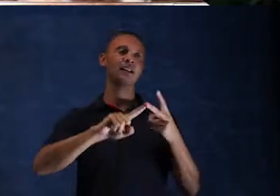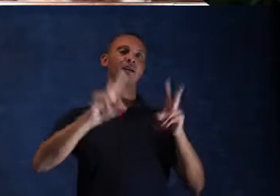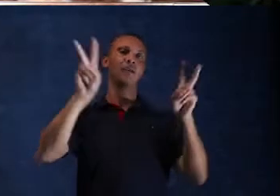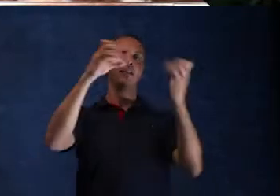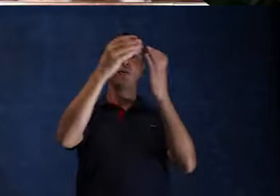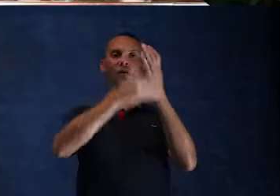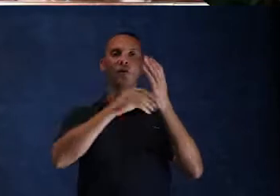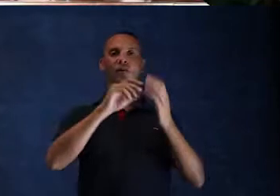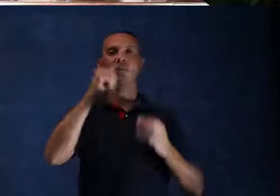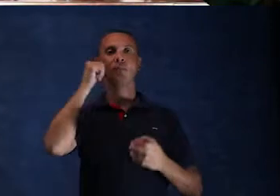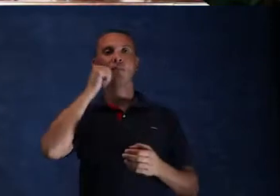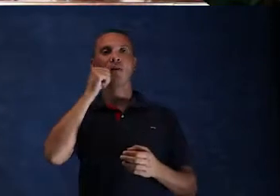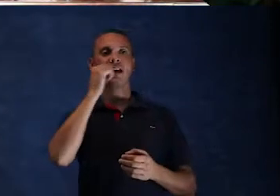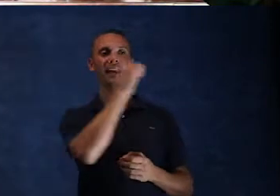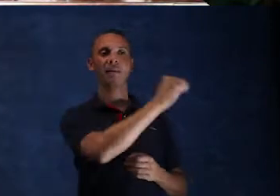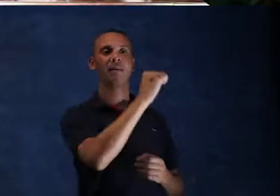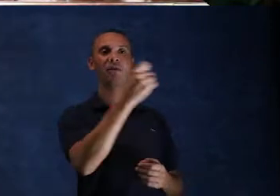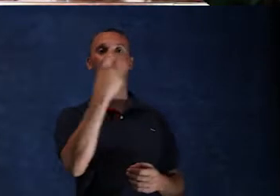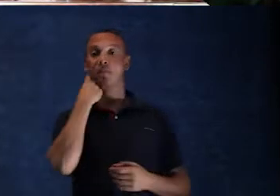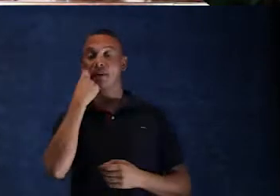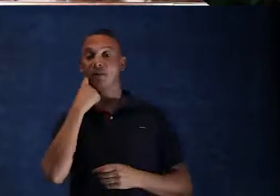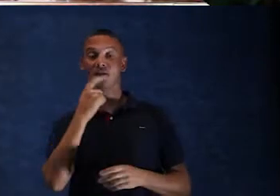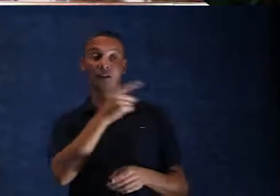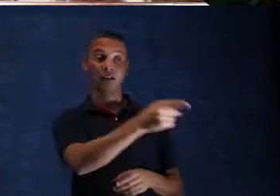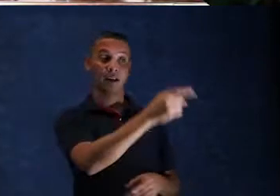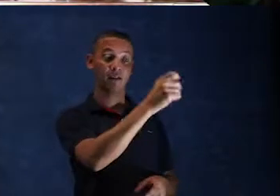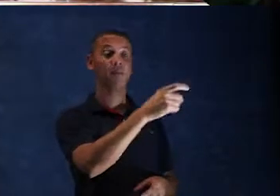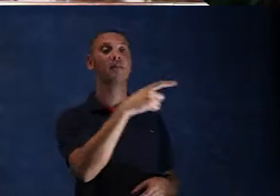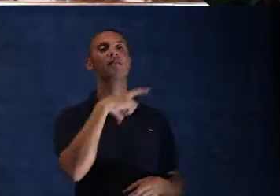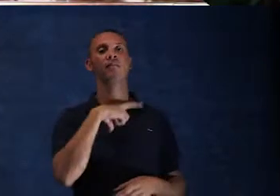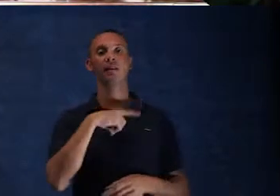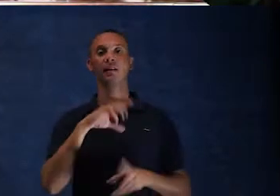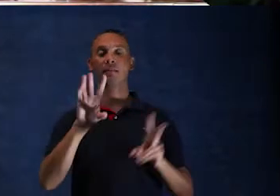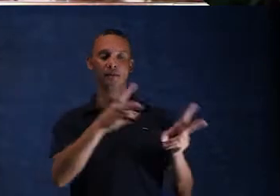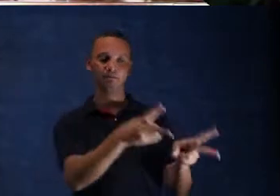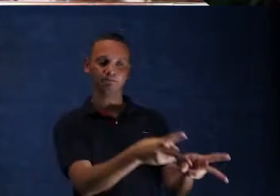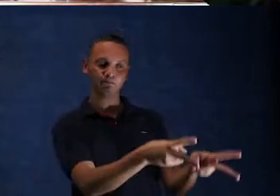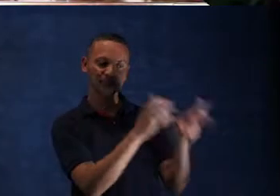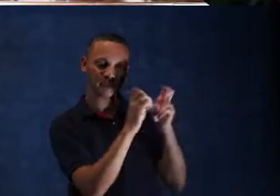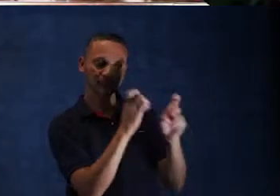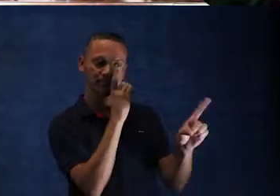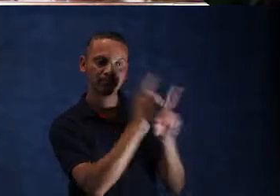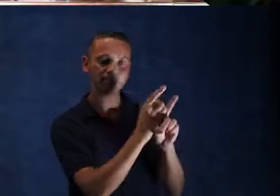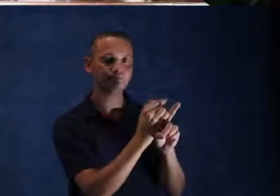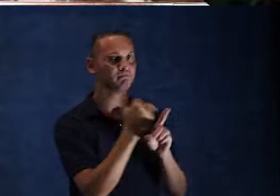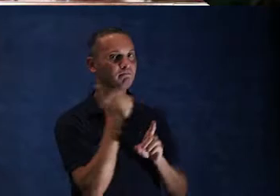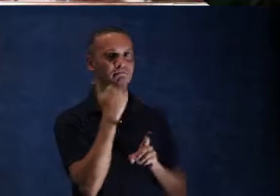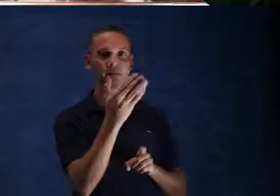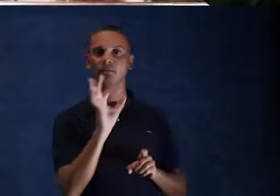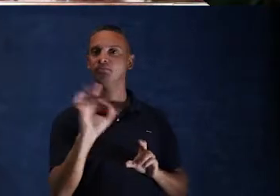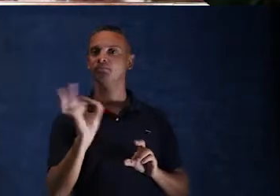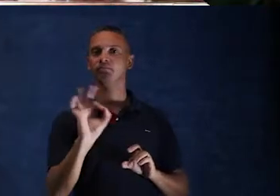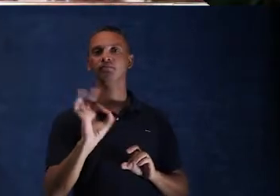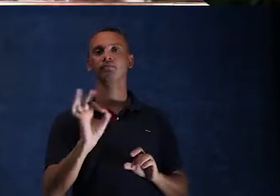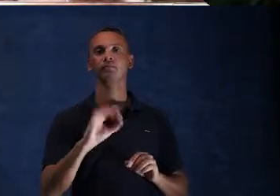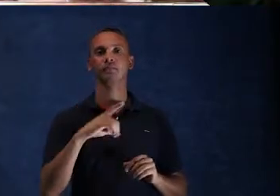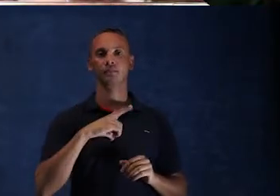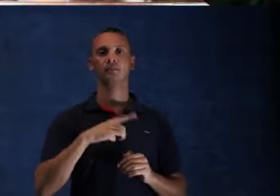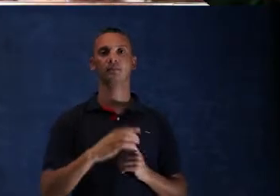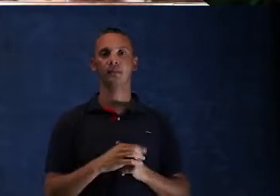em... O crime está, mas a detecção nem sempre. Né? Não importa.